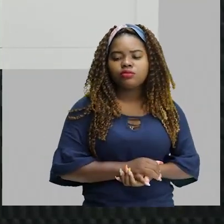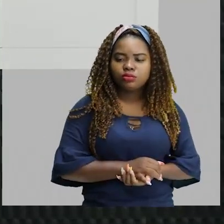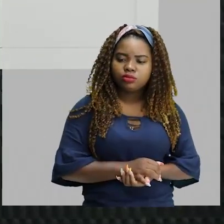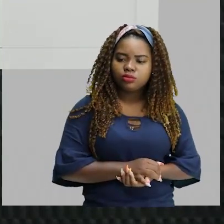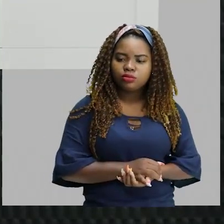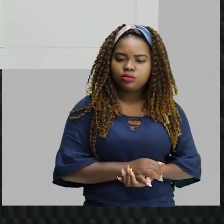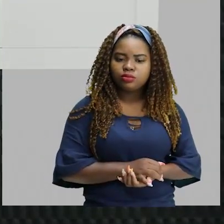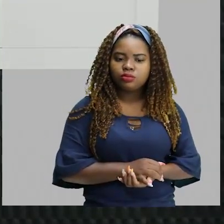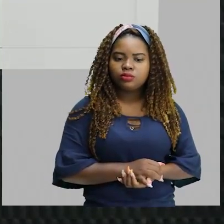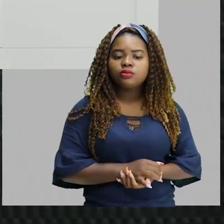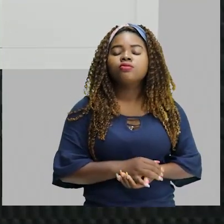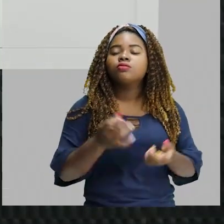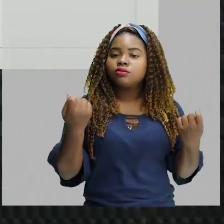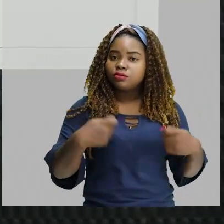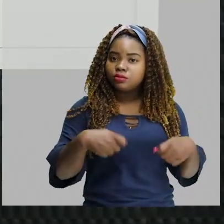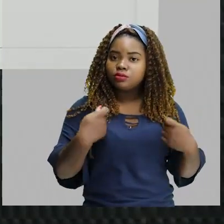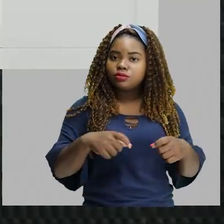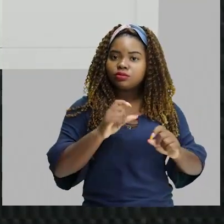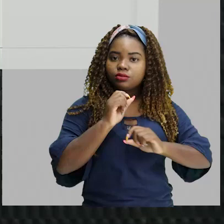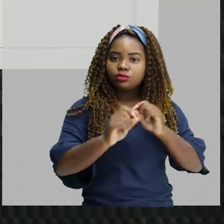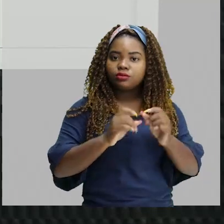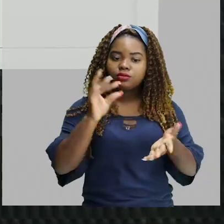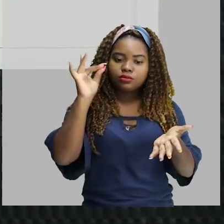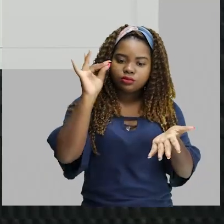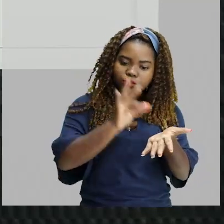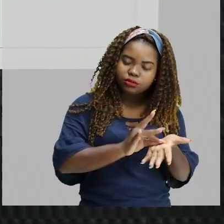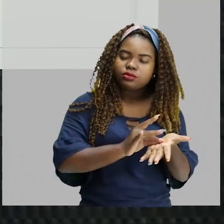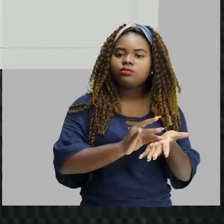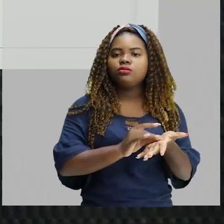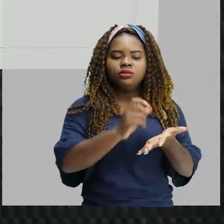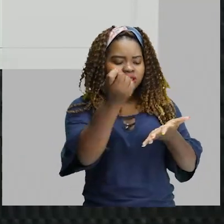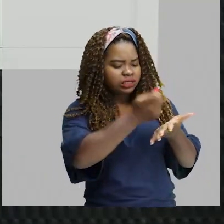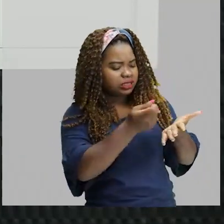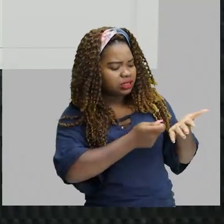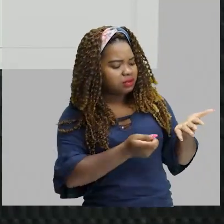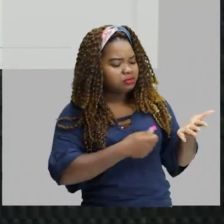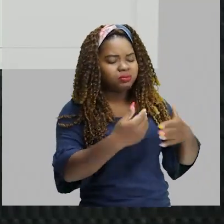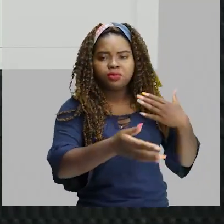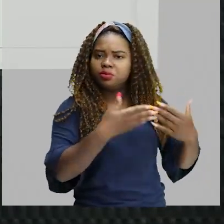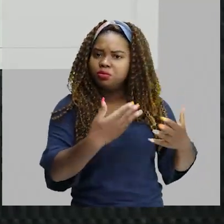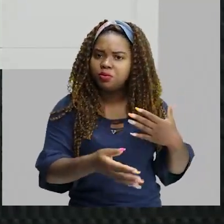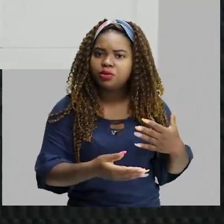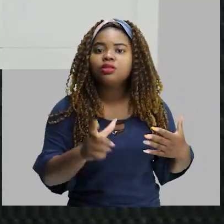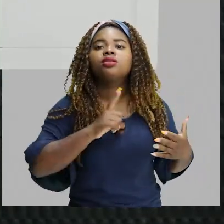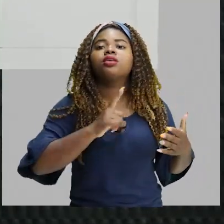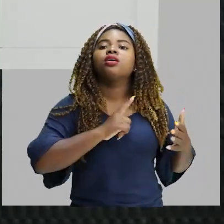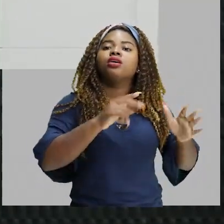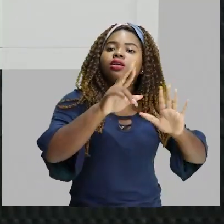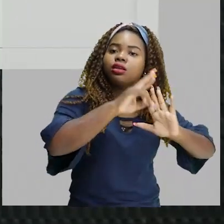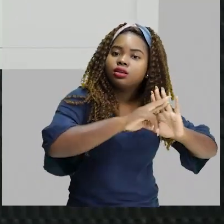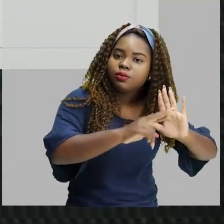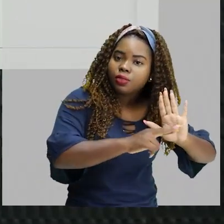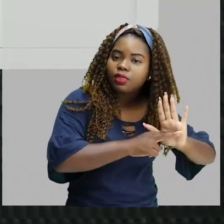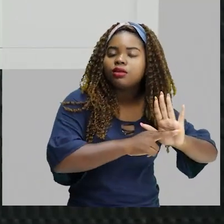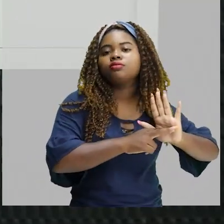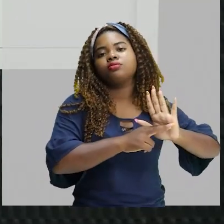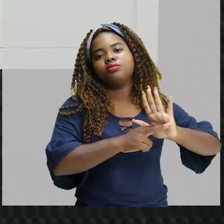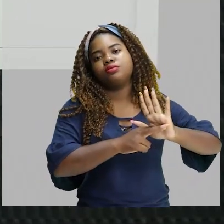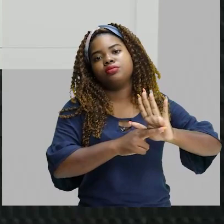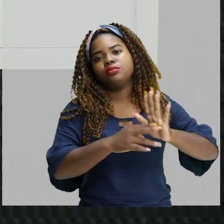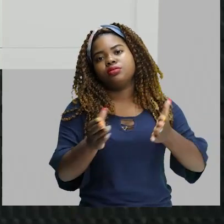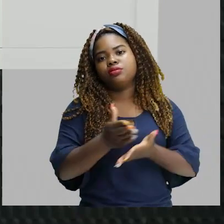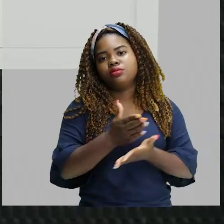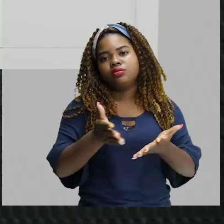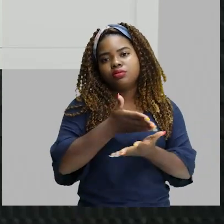aleatória, eu não posso falar e fazer ou escrever de qualquer maneira. Para isso eu tenho, tá, alguns guias como